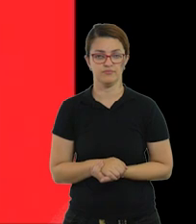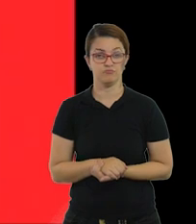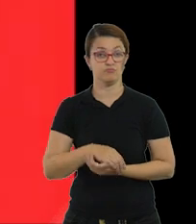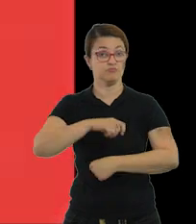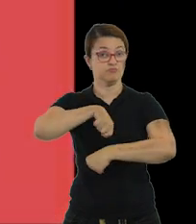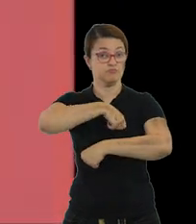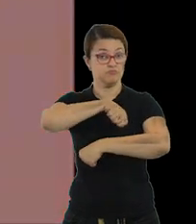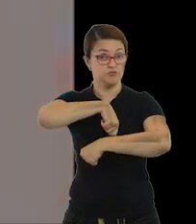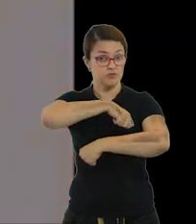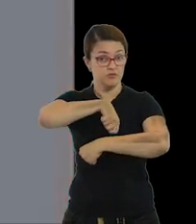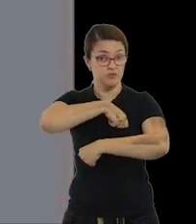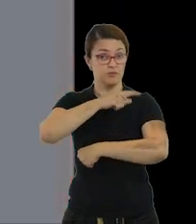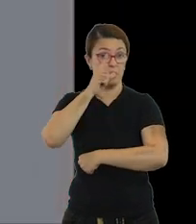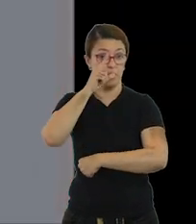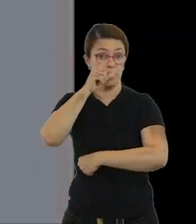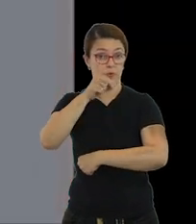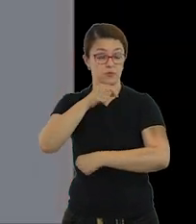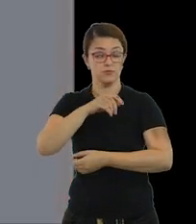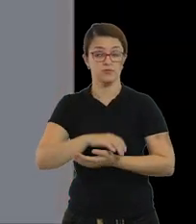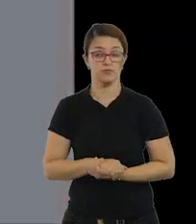Caldeirão da Bruxa.